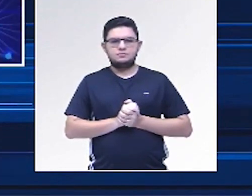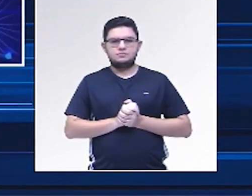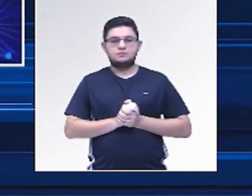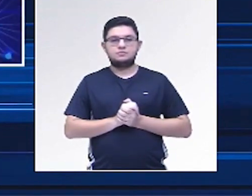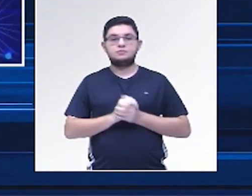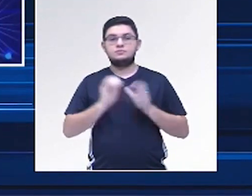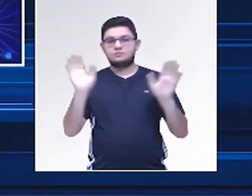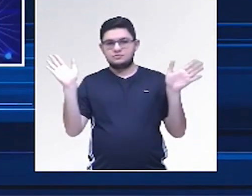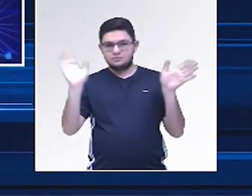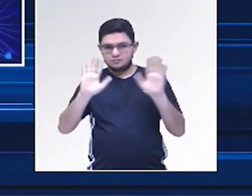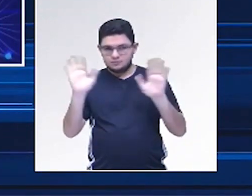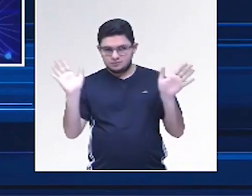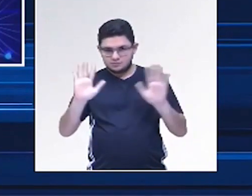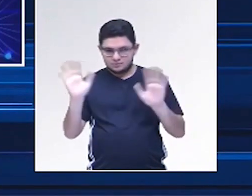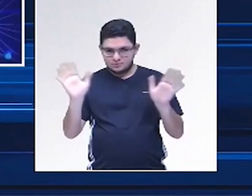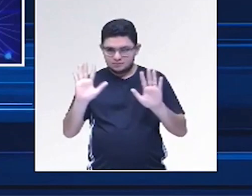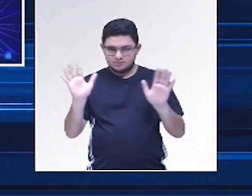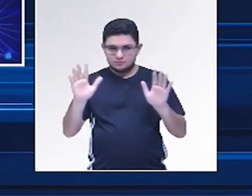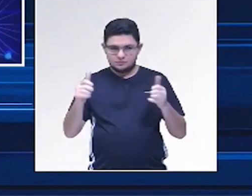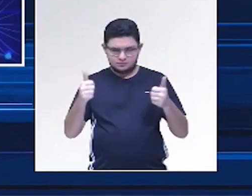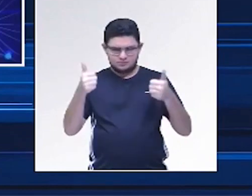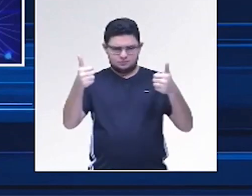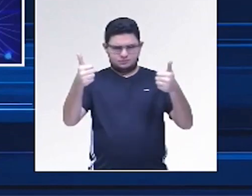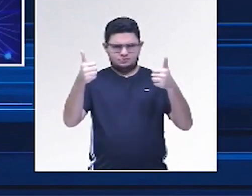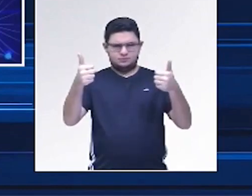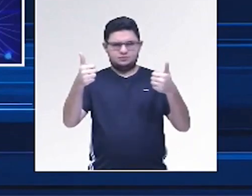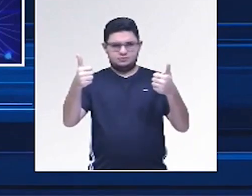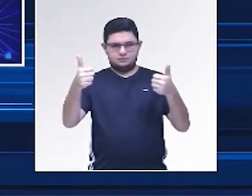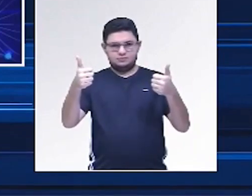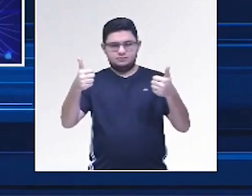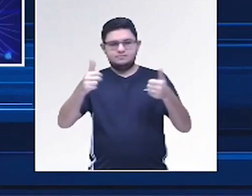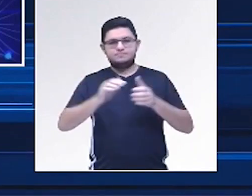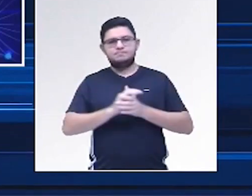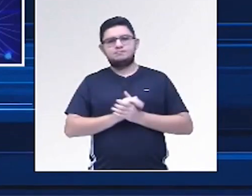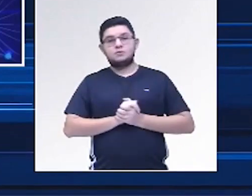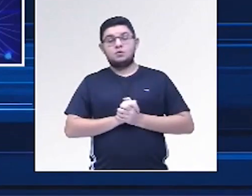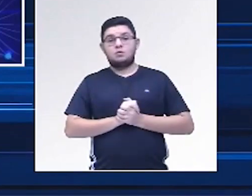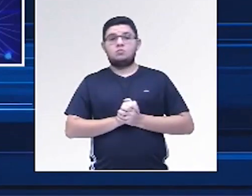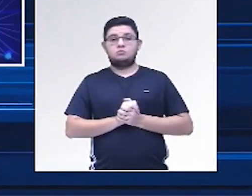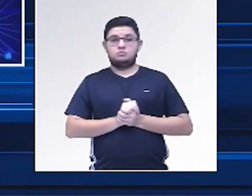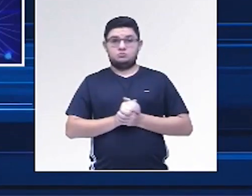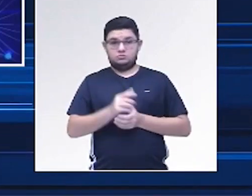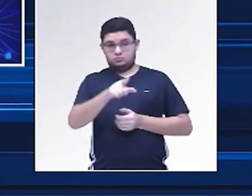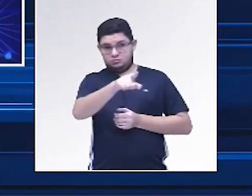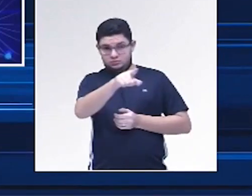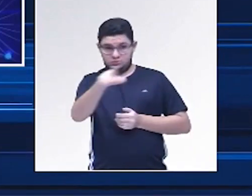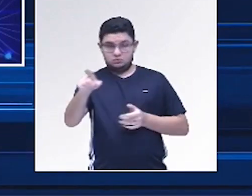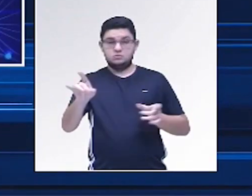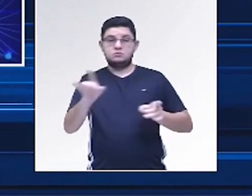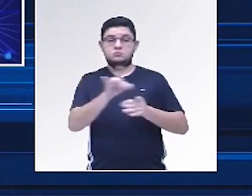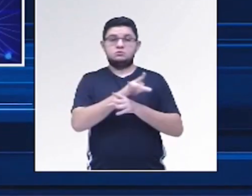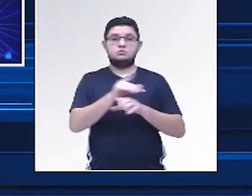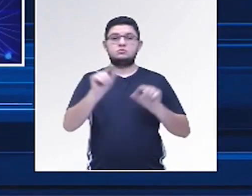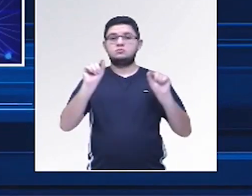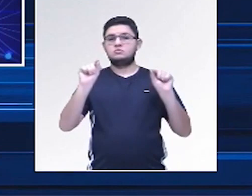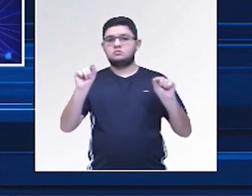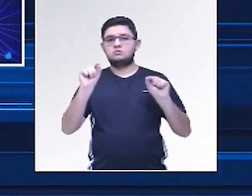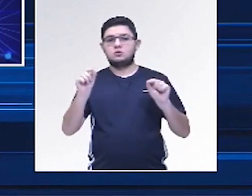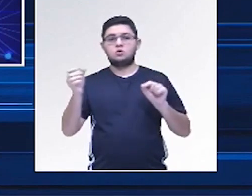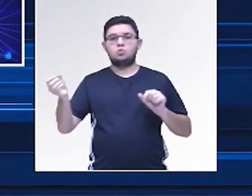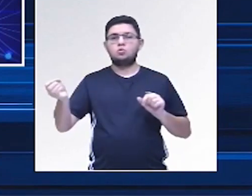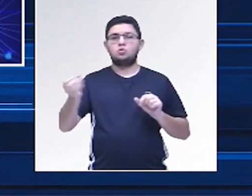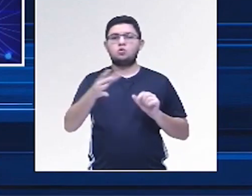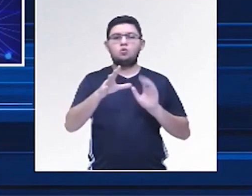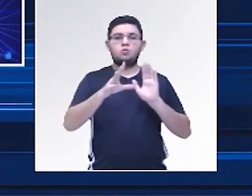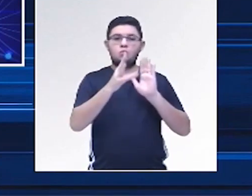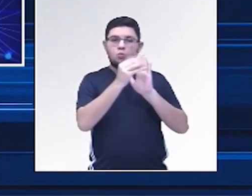Hello everybody, how are you today? E aí, como estão todos? Bom, prontos para ver mais um novo conteúdo? Espero que sim, I hope